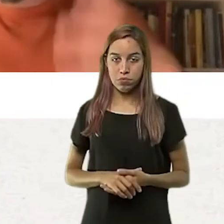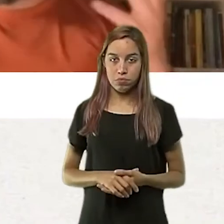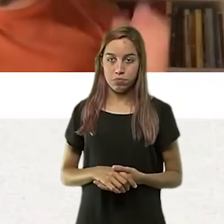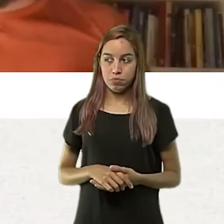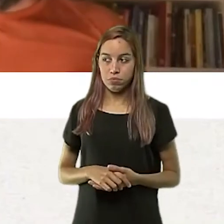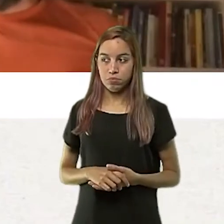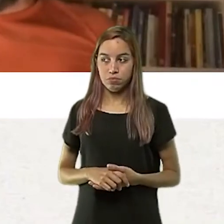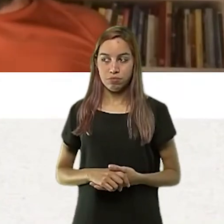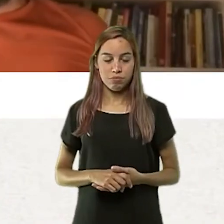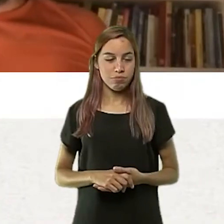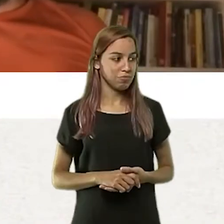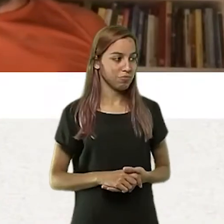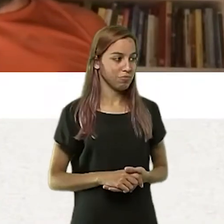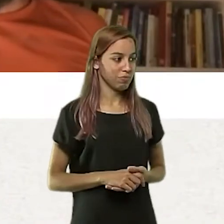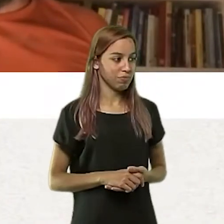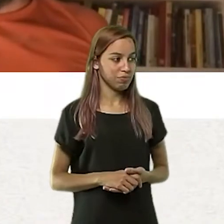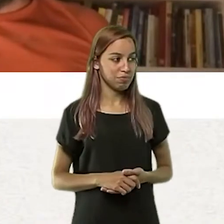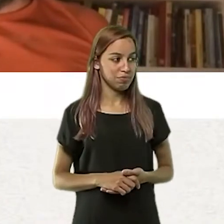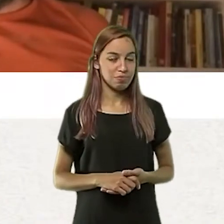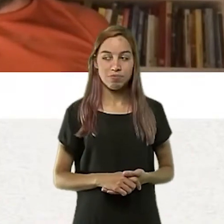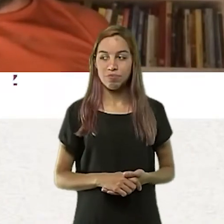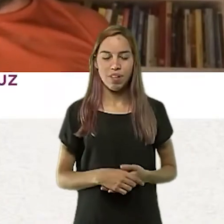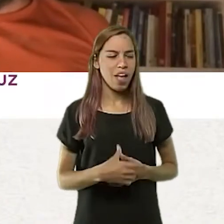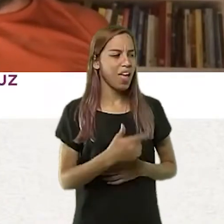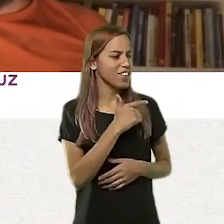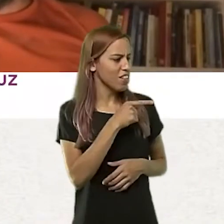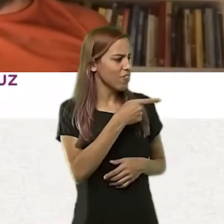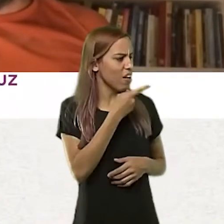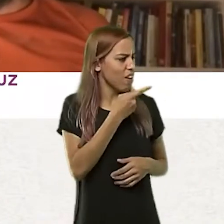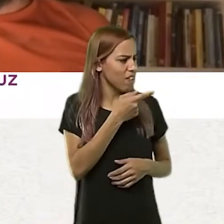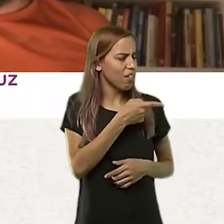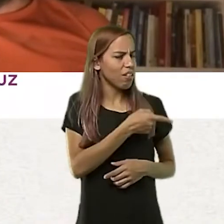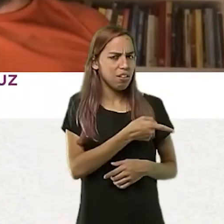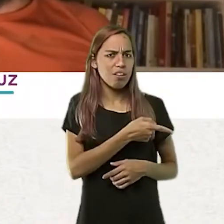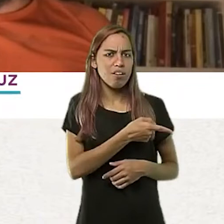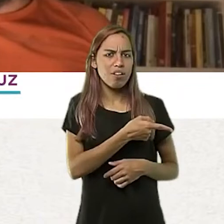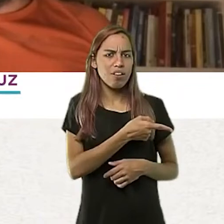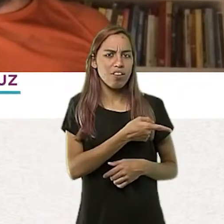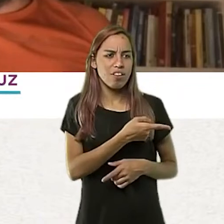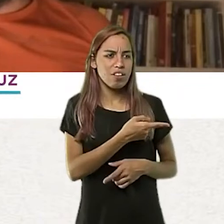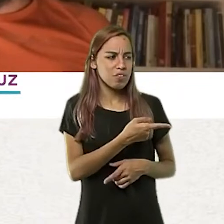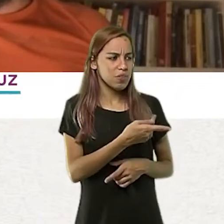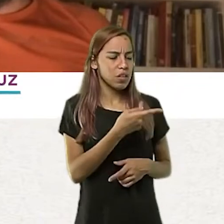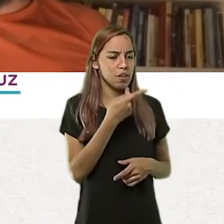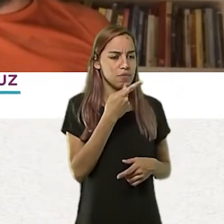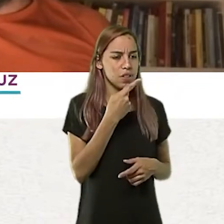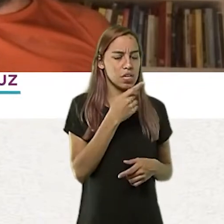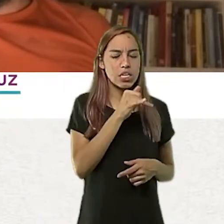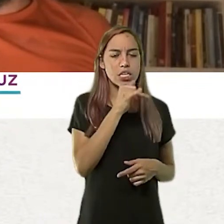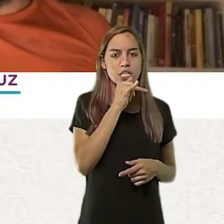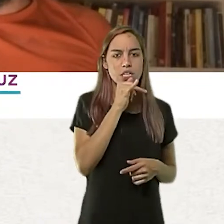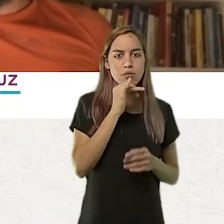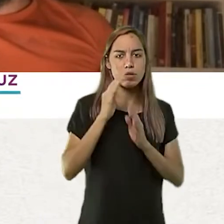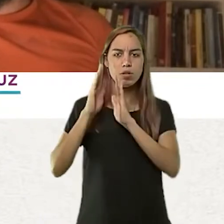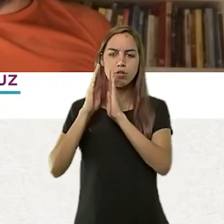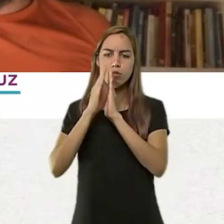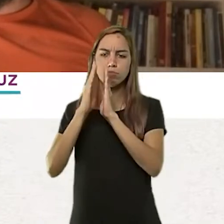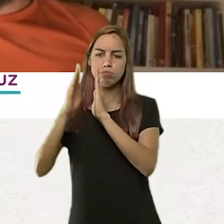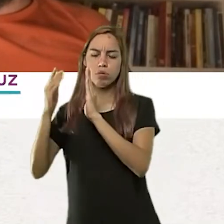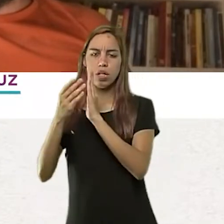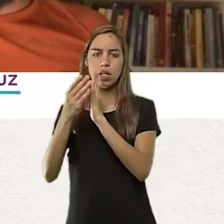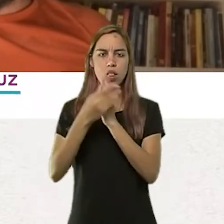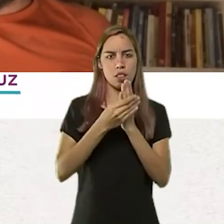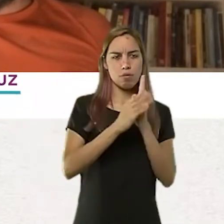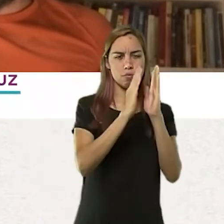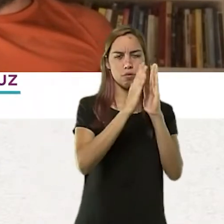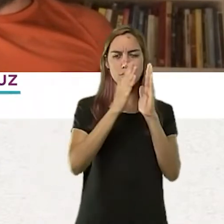Xará, engraçado falar isso. Quando você estava falando sobre a questão da lombada das bibliotecas, eu me lembrei da última